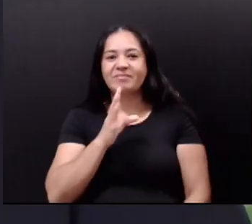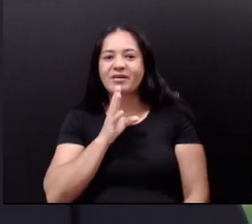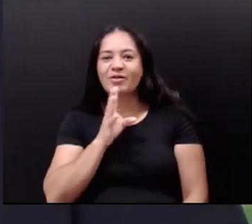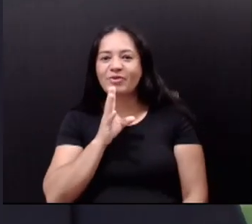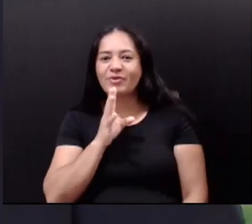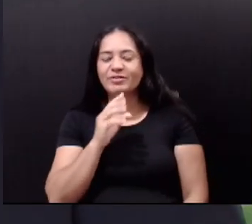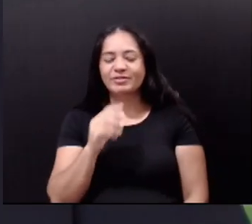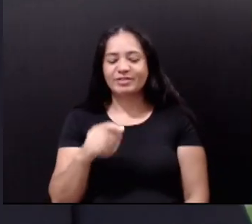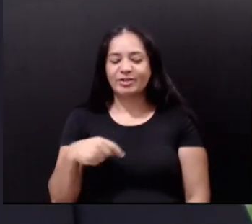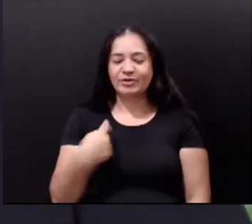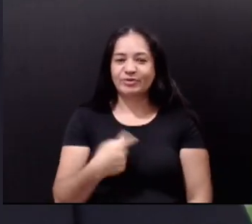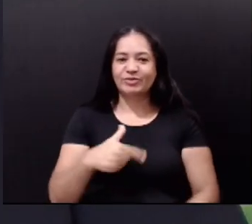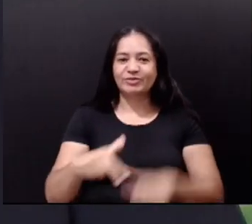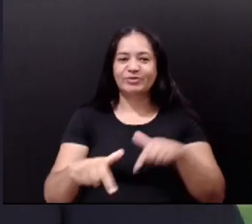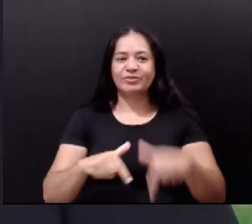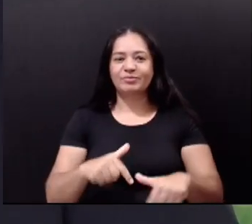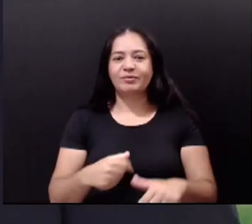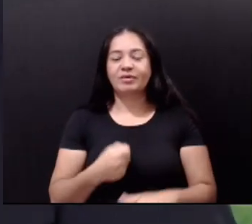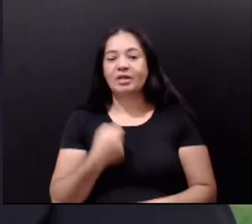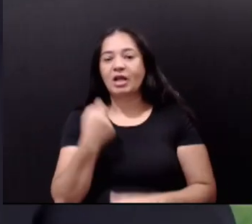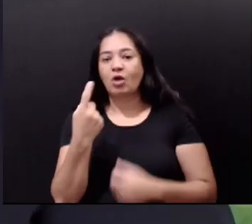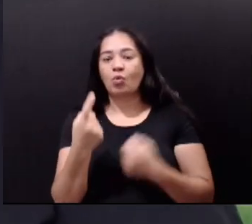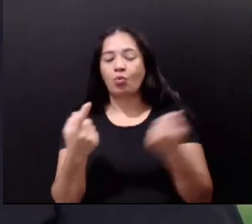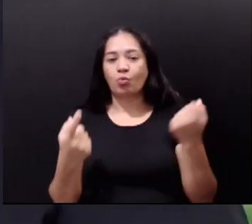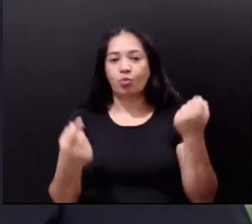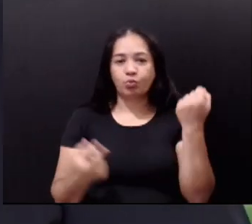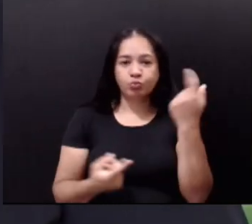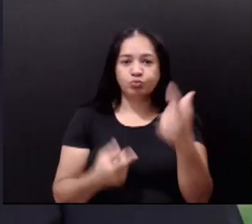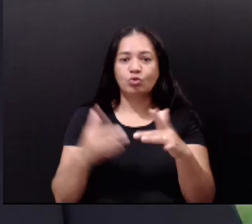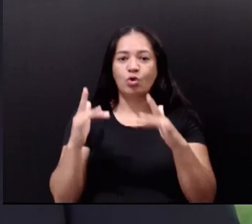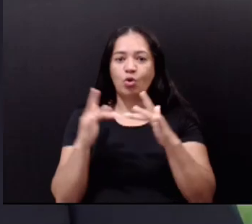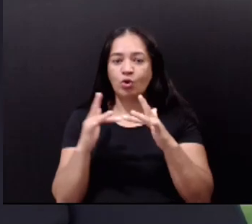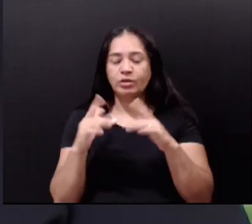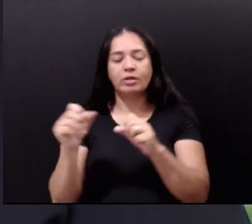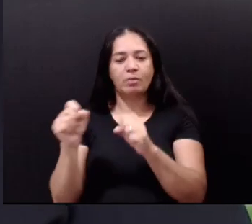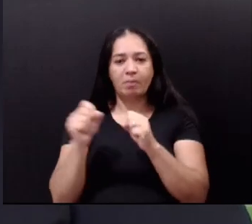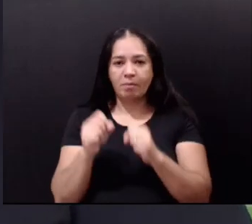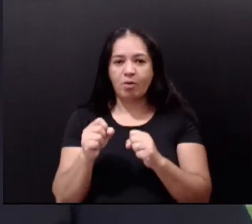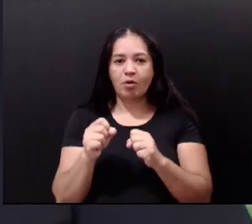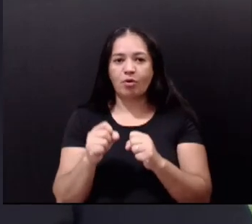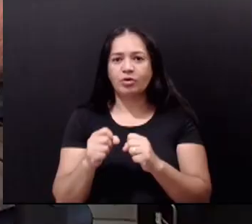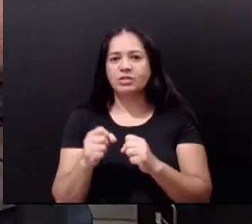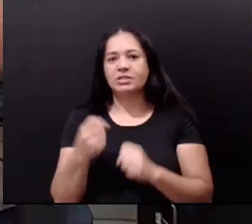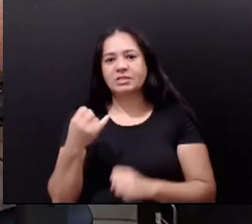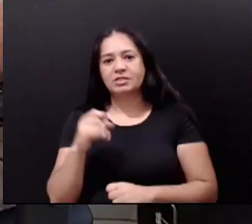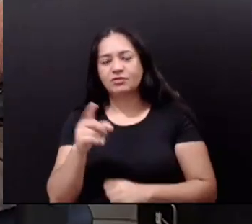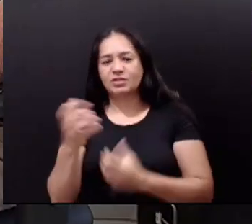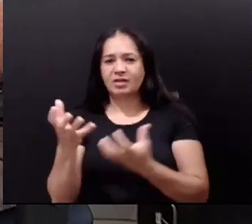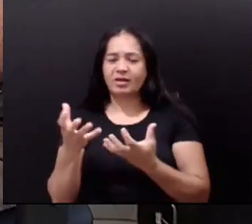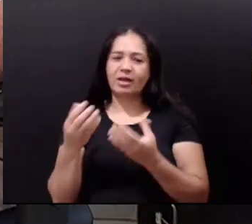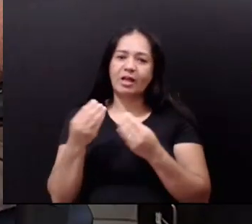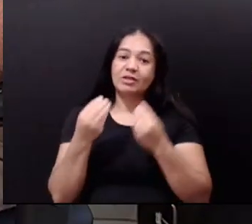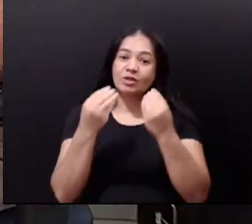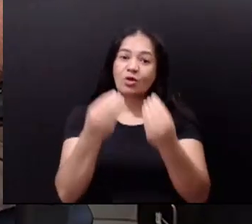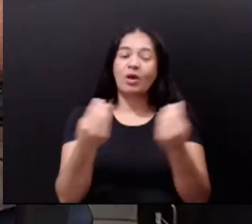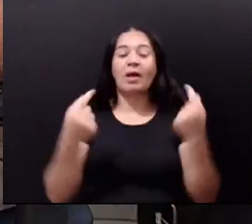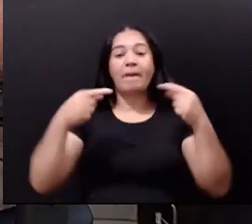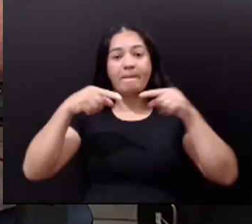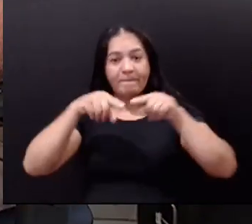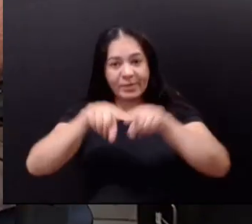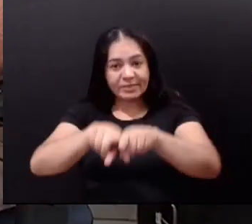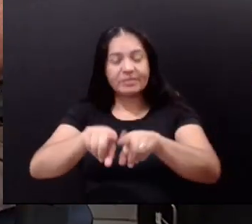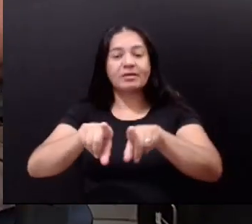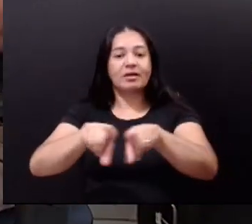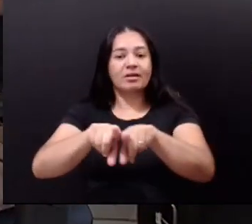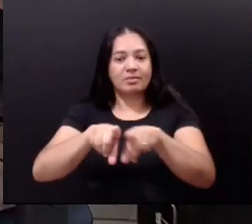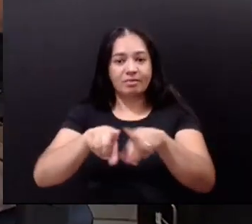Tem alguns contatos também, quiser acessar a SETA para destinar alguma doação. Parcerias também vocês fazem, parcerias, né? Também, enfim,